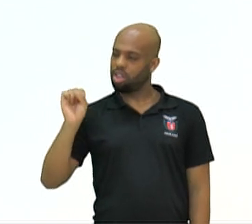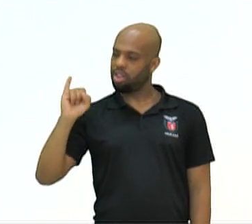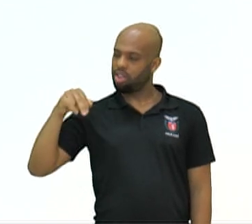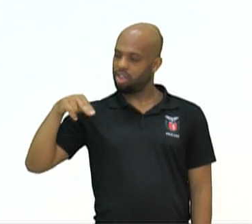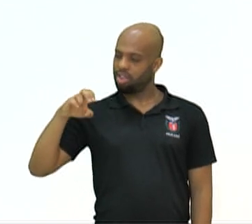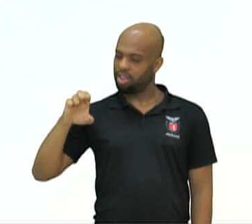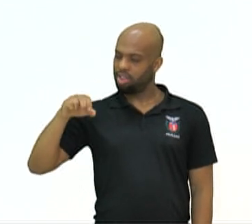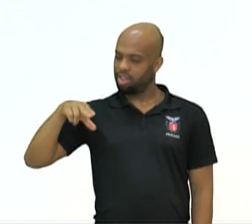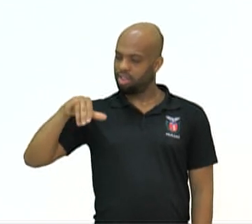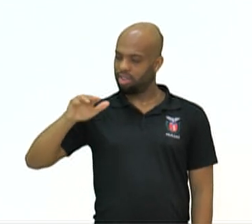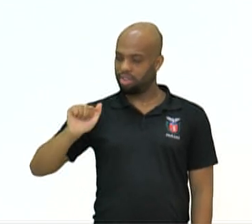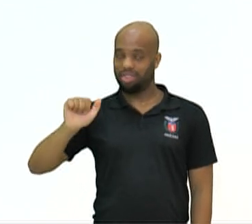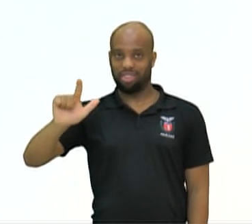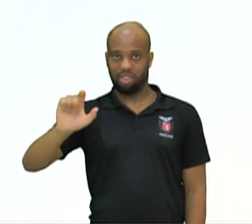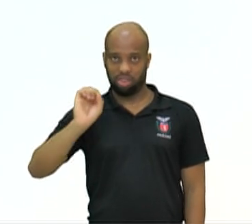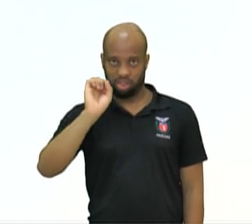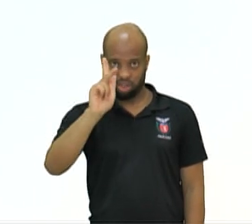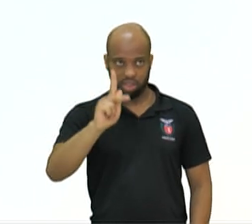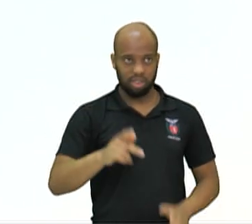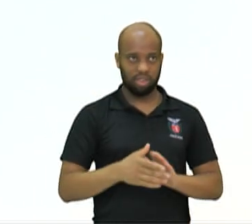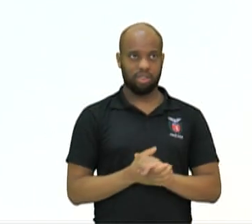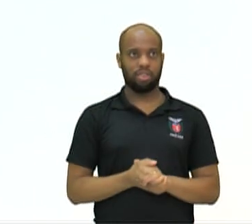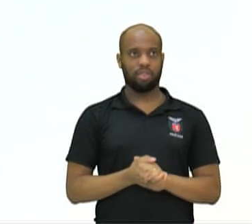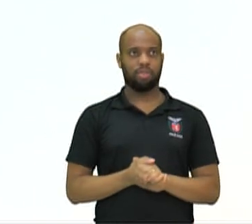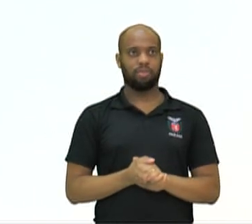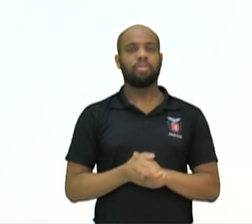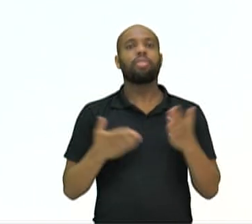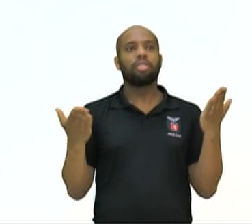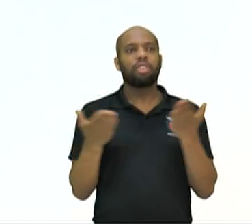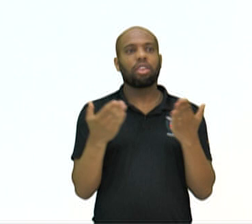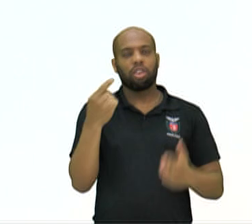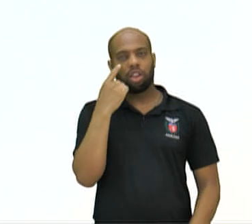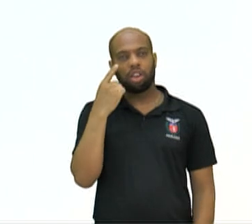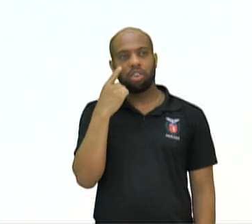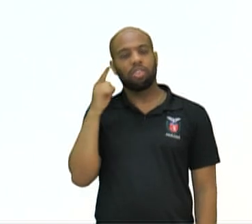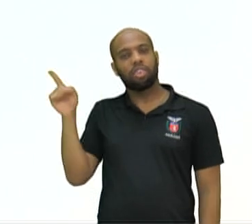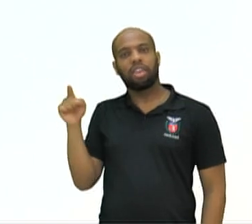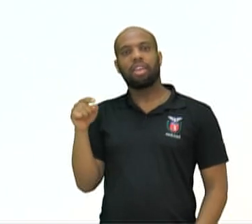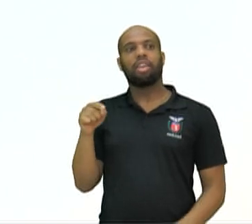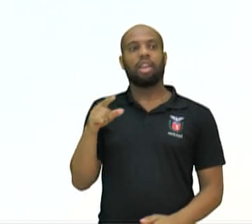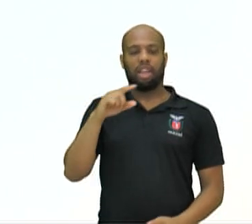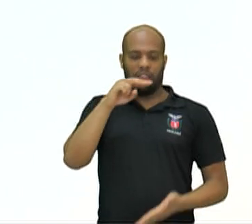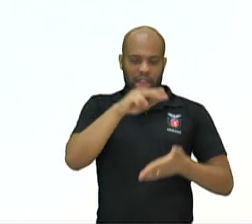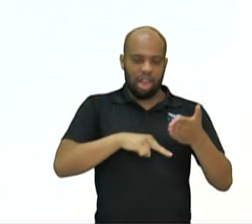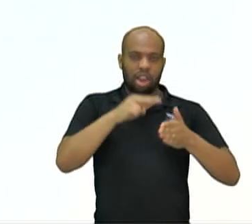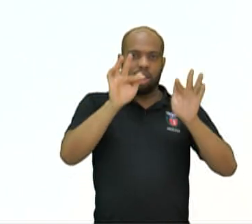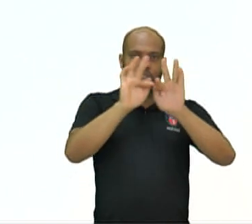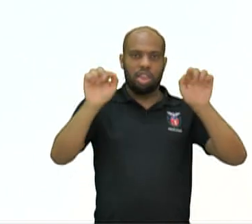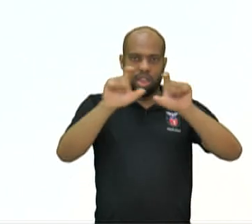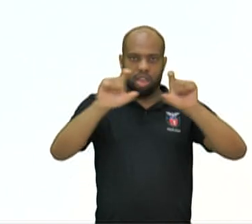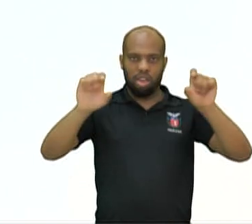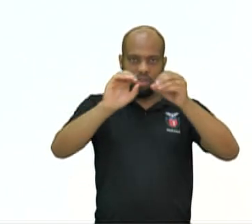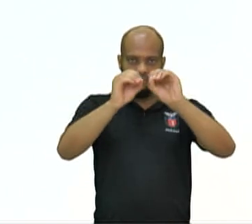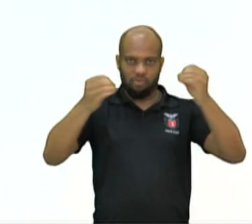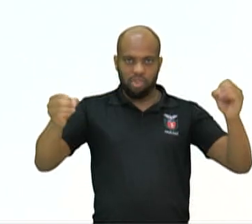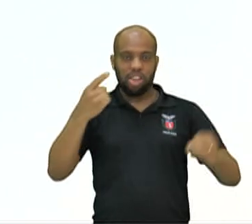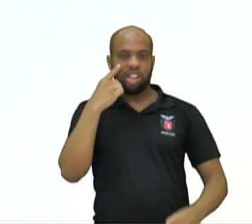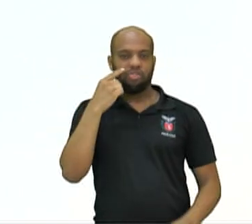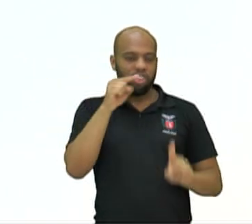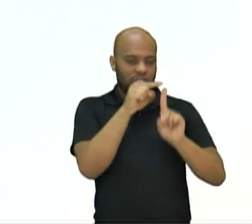desinencial. Desinencial, ok? Vamos lá? Leia a oração e classifique o tipo de